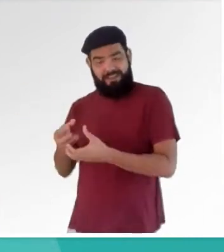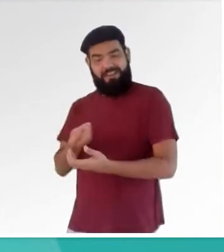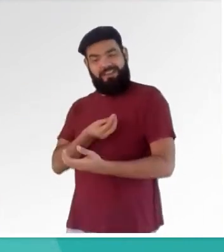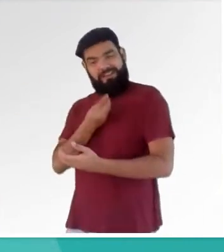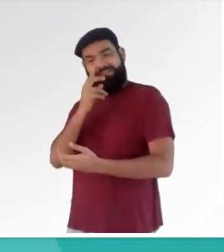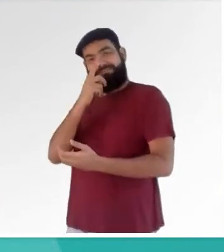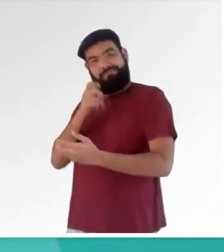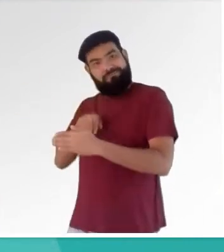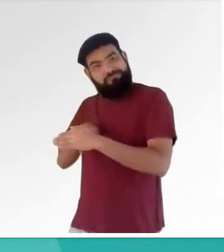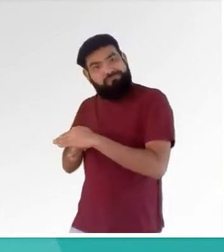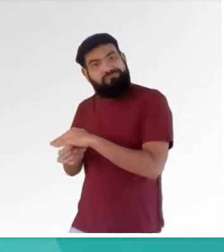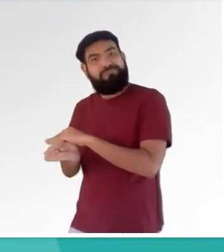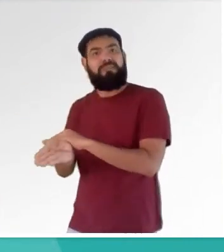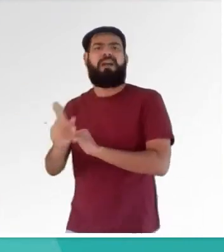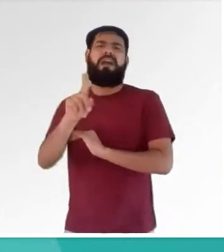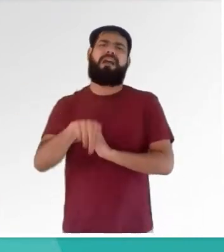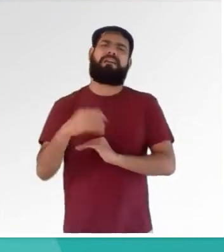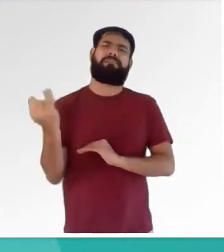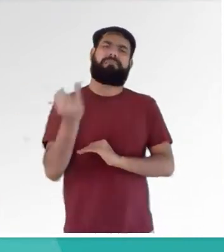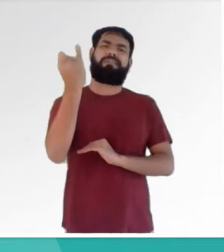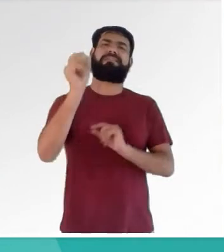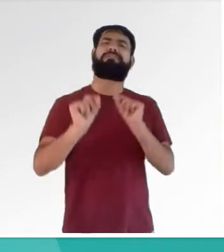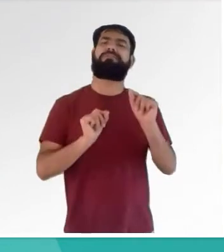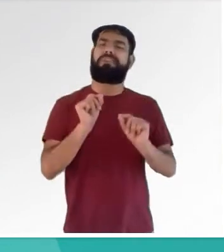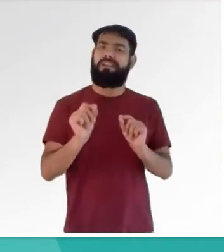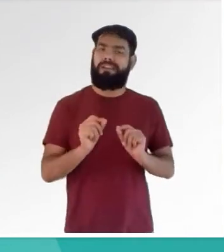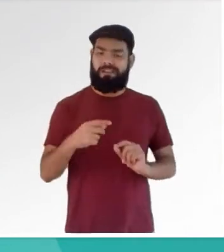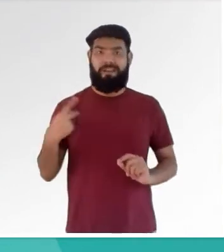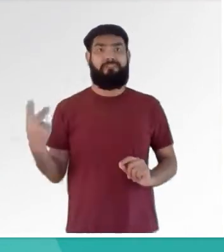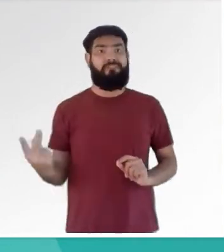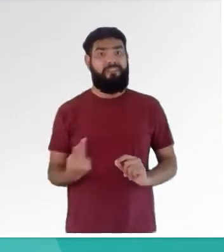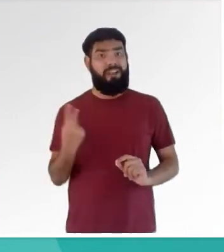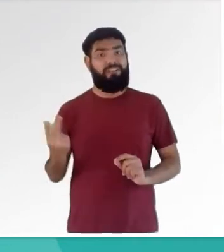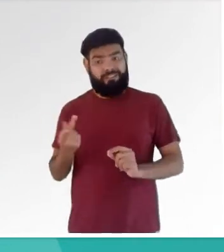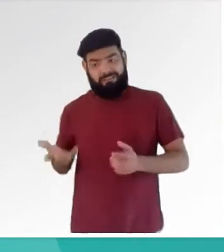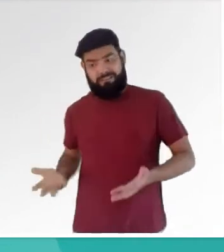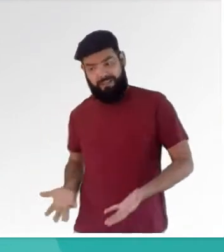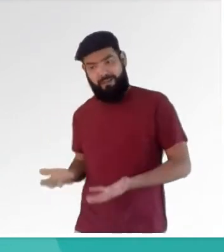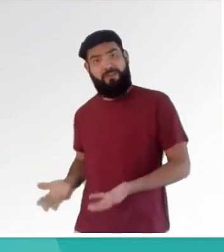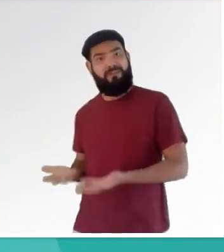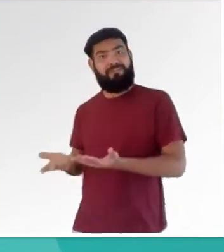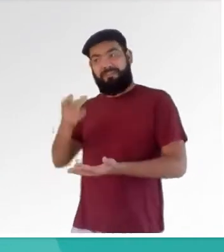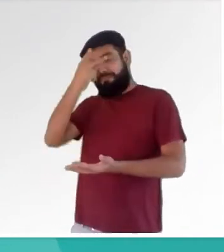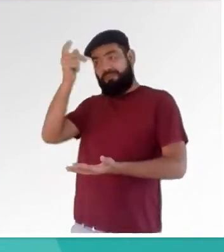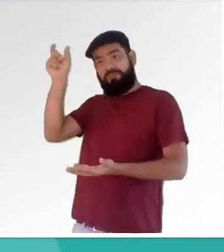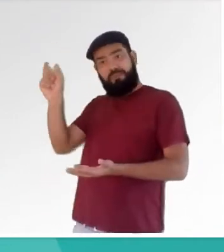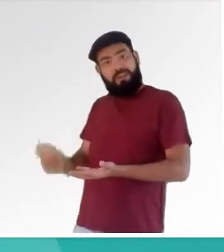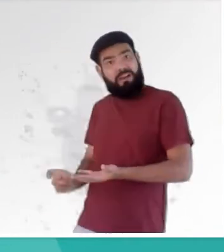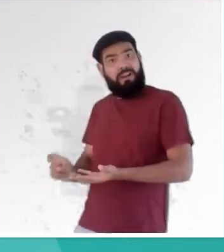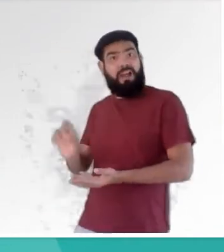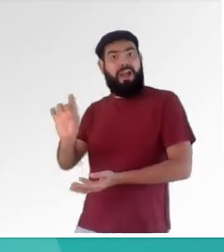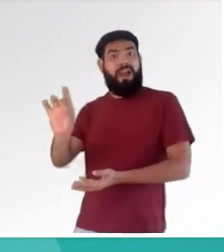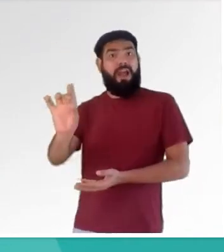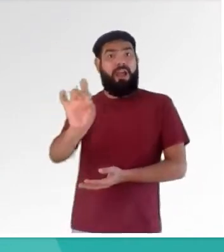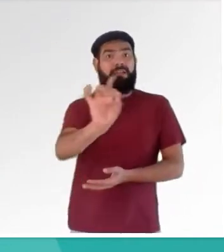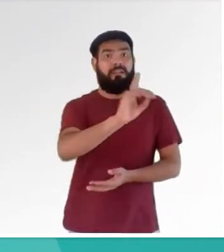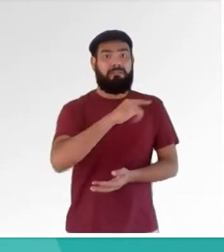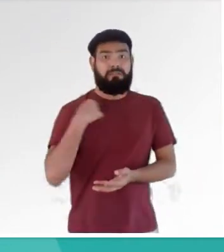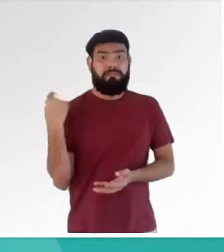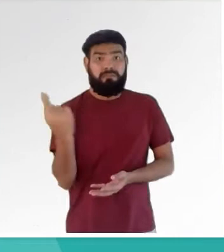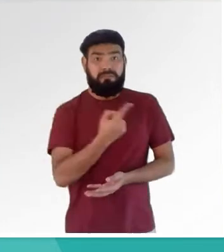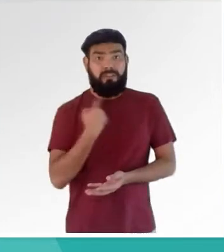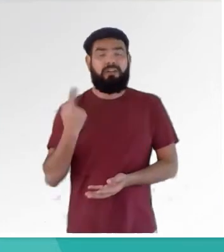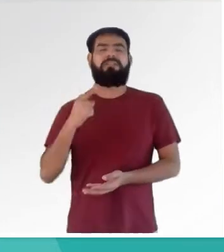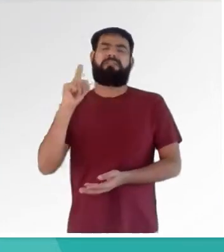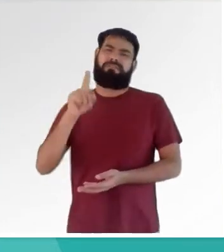E é importante a valorização, né, da gente, né, da pessoa. Cada um de nós somos